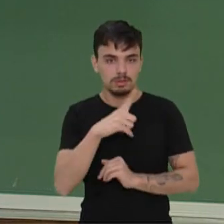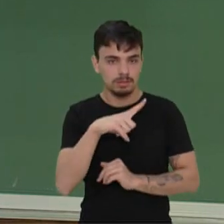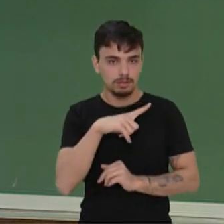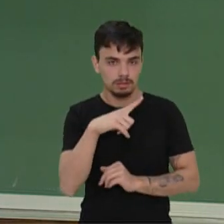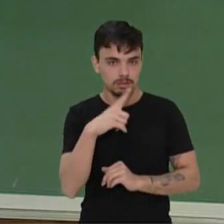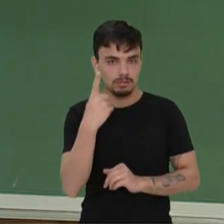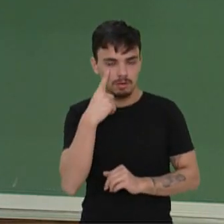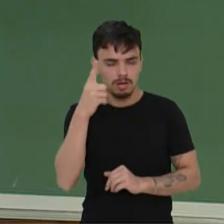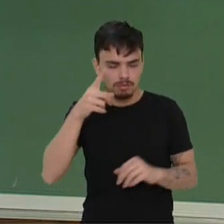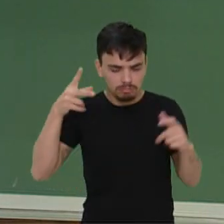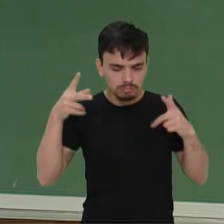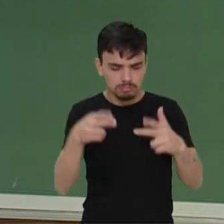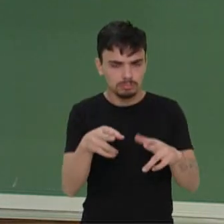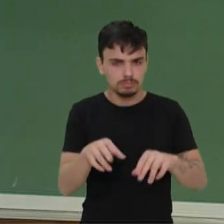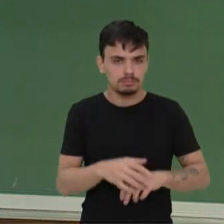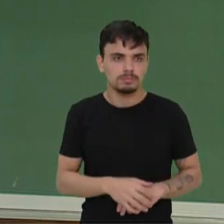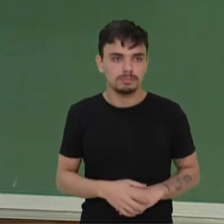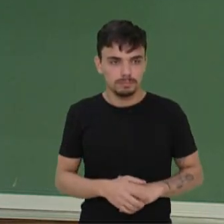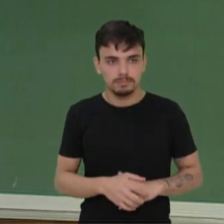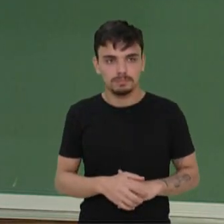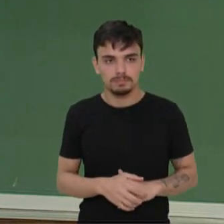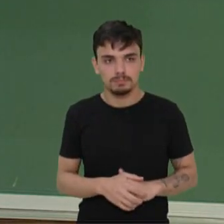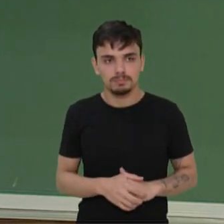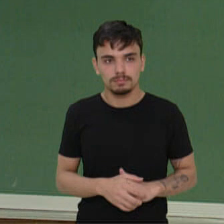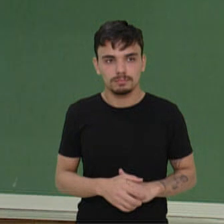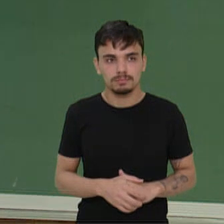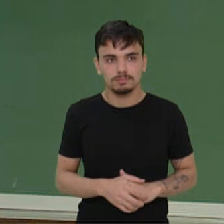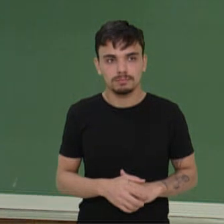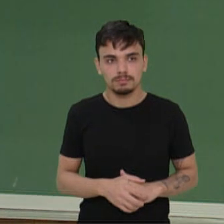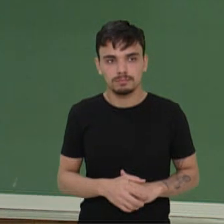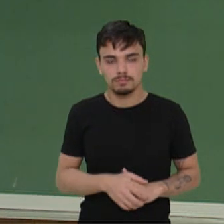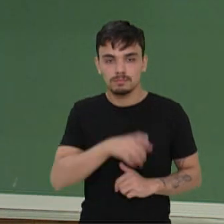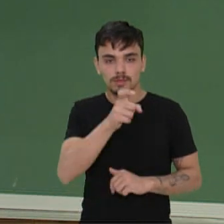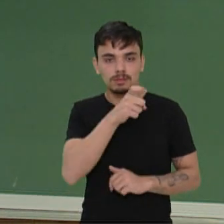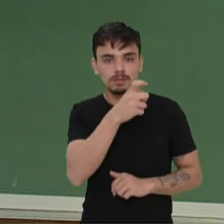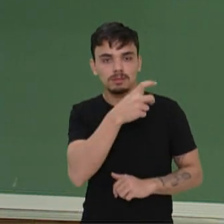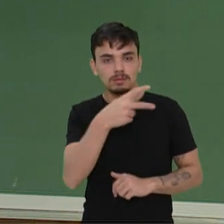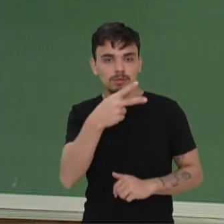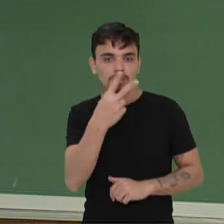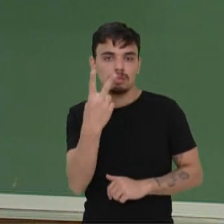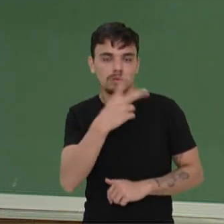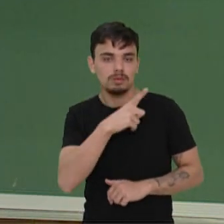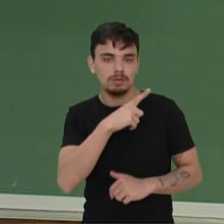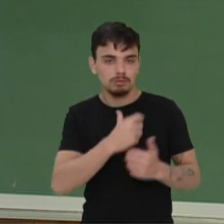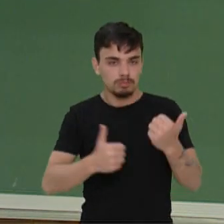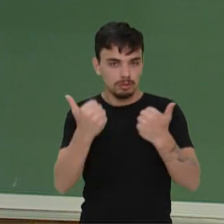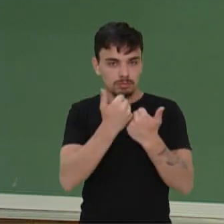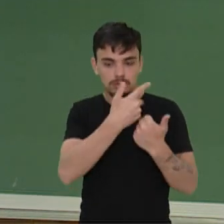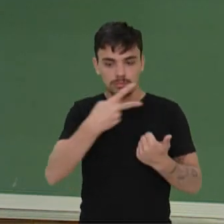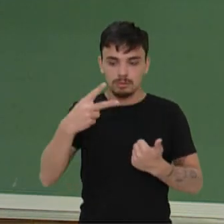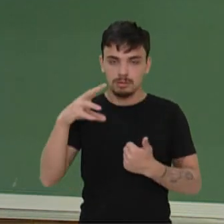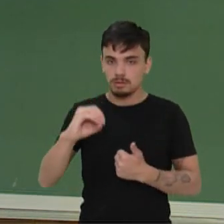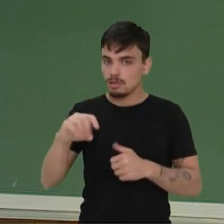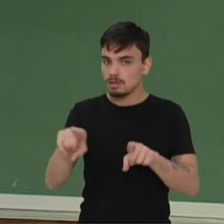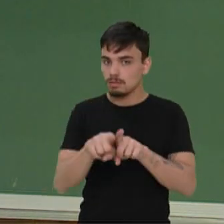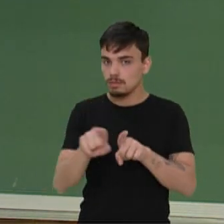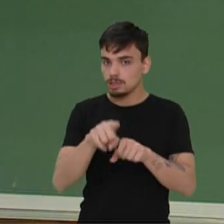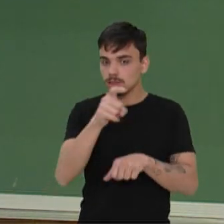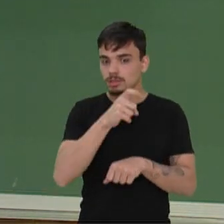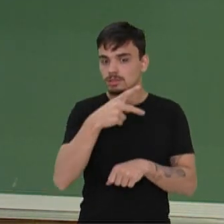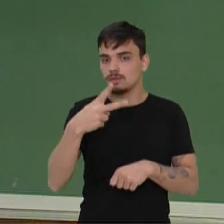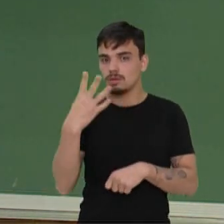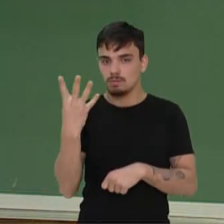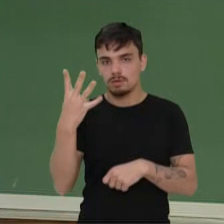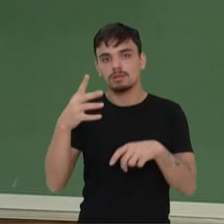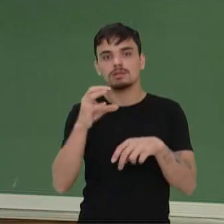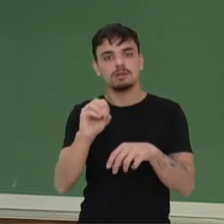né? São iguais esses resultados. Beleza? Ó, no x igual a 2, se você substituir lá, deu 0. Então, com certeza, no x igual a 4 vai dar 0